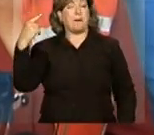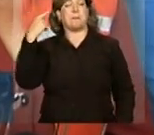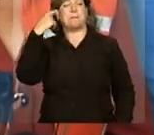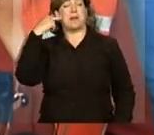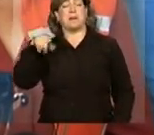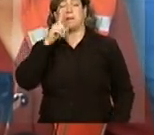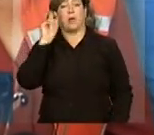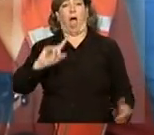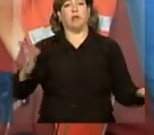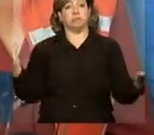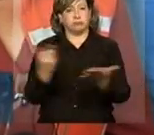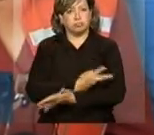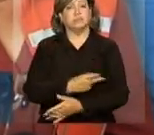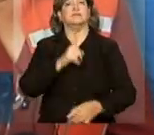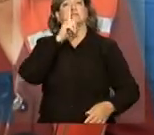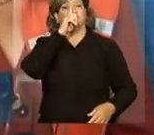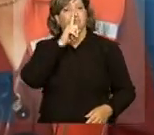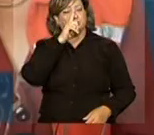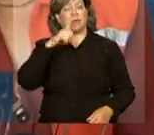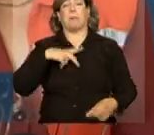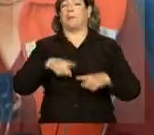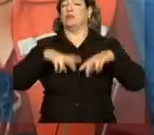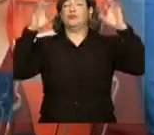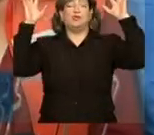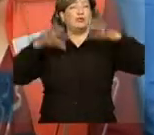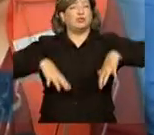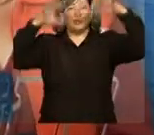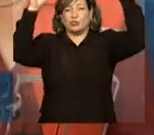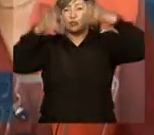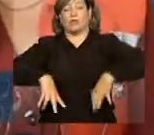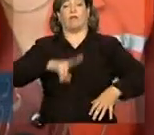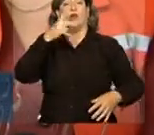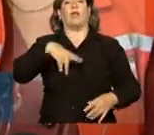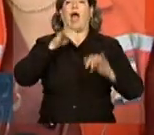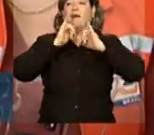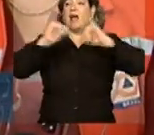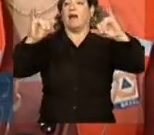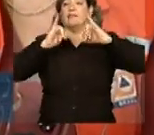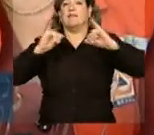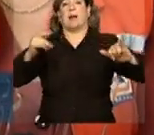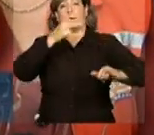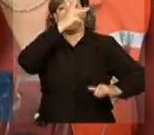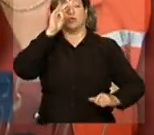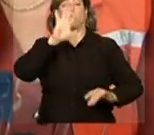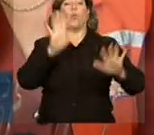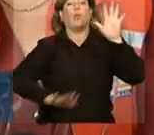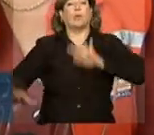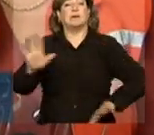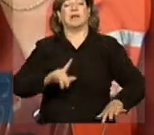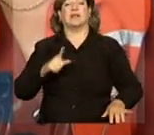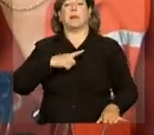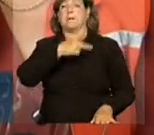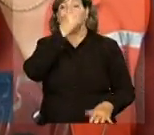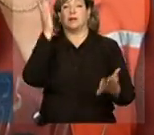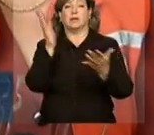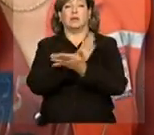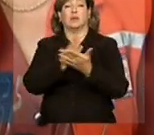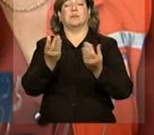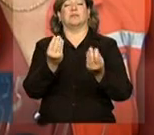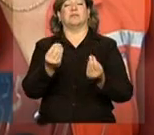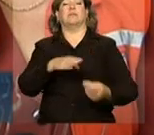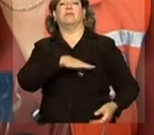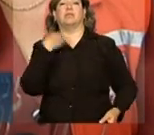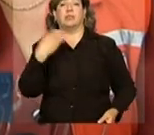a ser perigosas com a quantidade de chuvas. Nós temos alertado as pessoas que estão perdendo a vida.